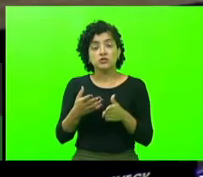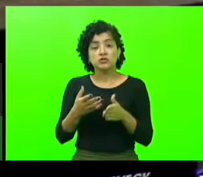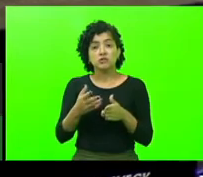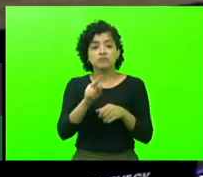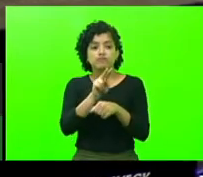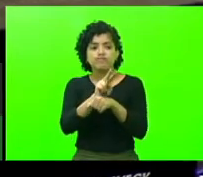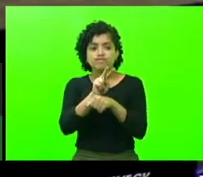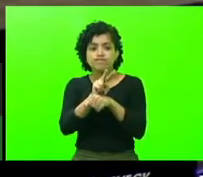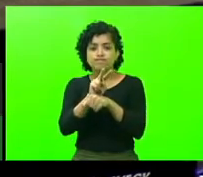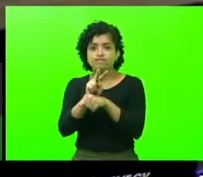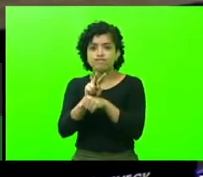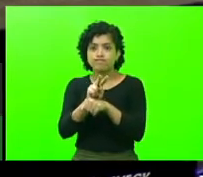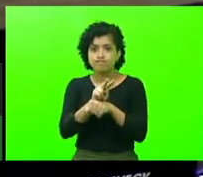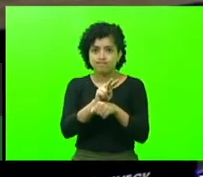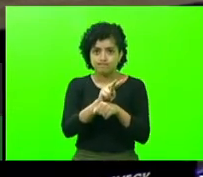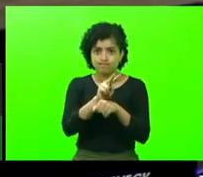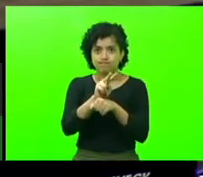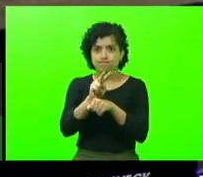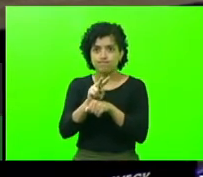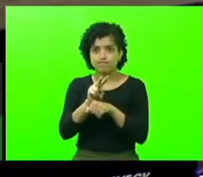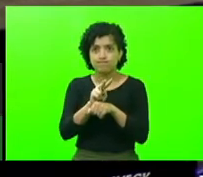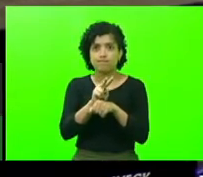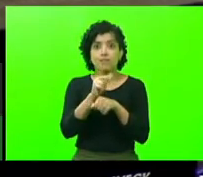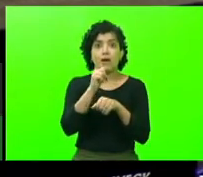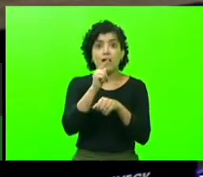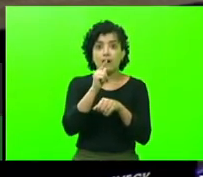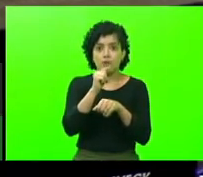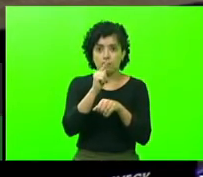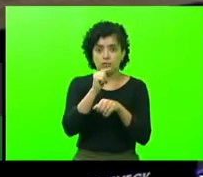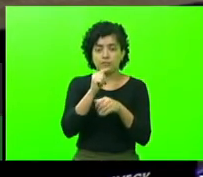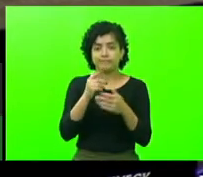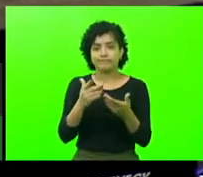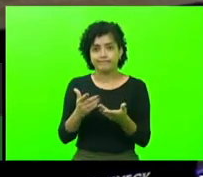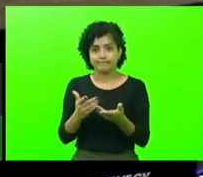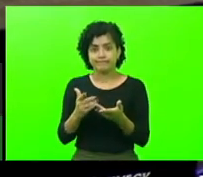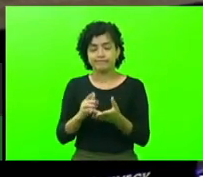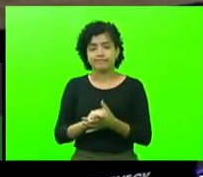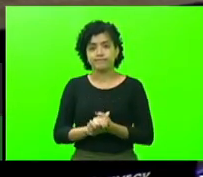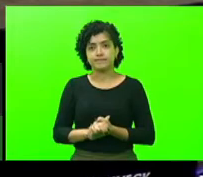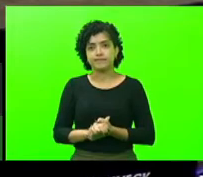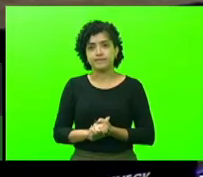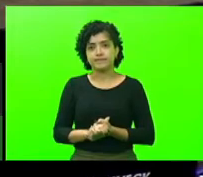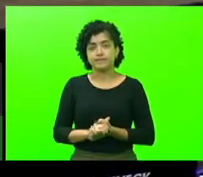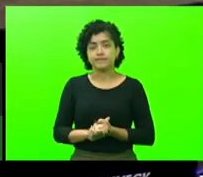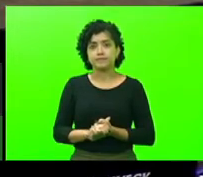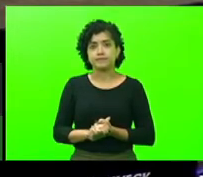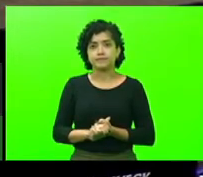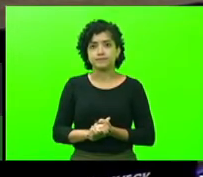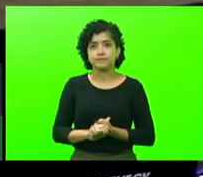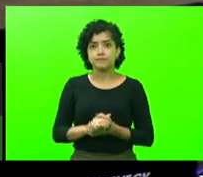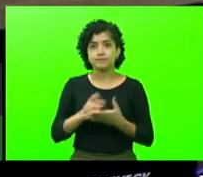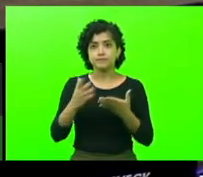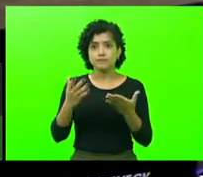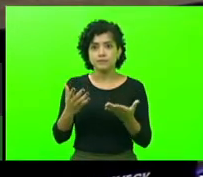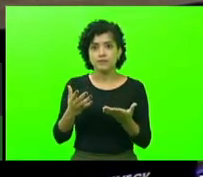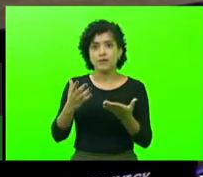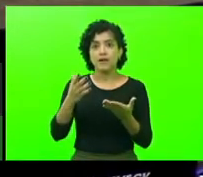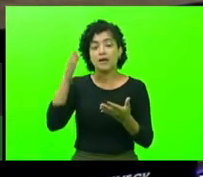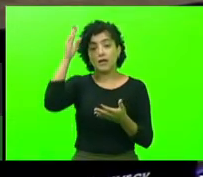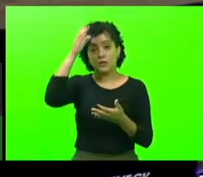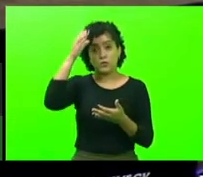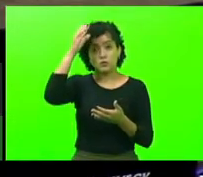dos recursos hídricos. Aí é mais a